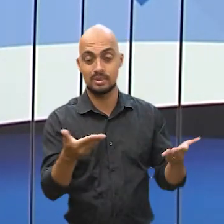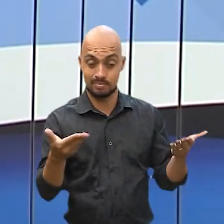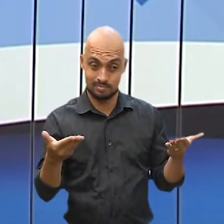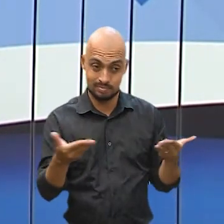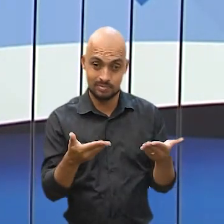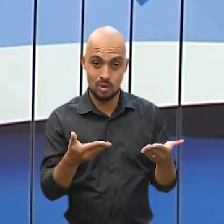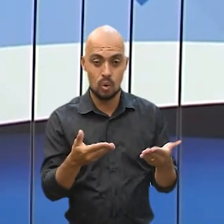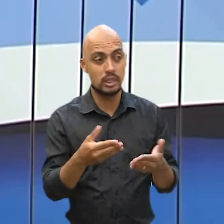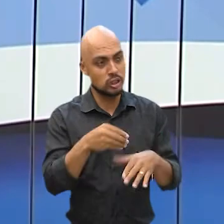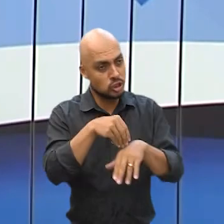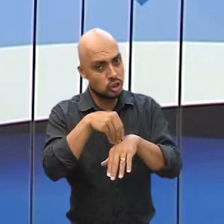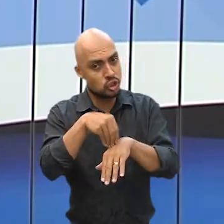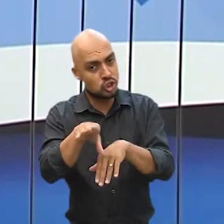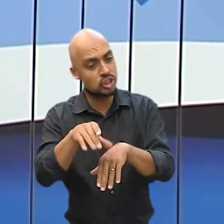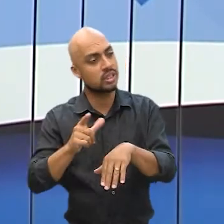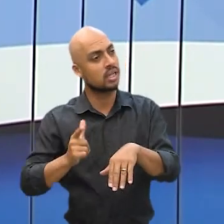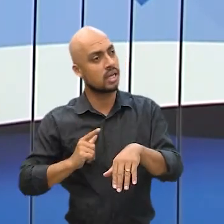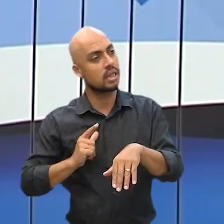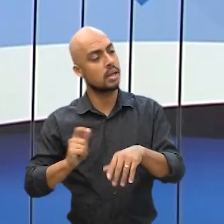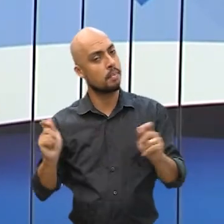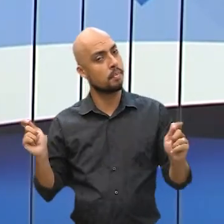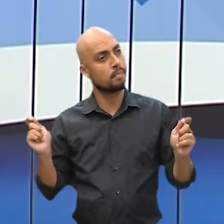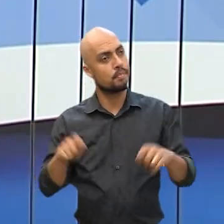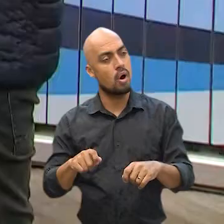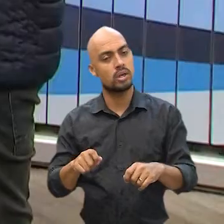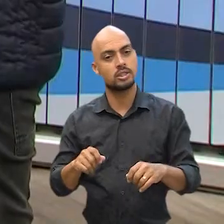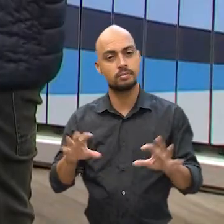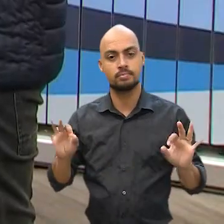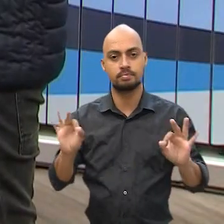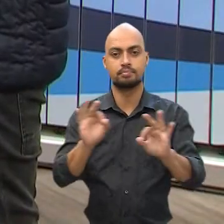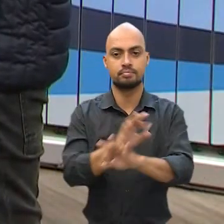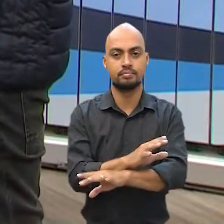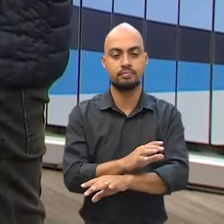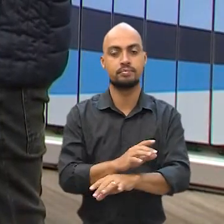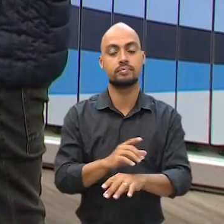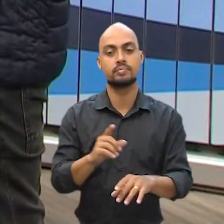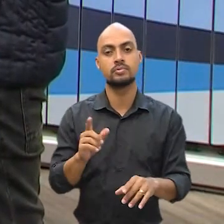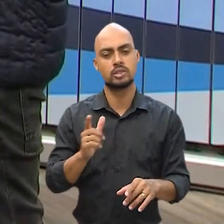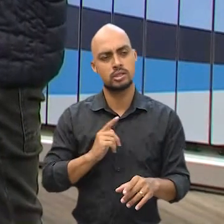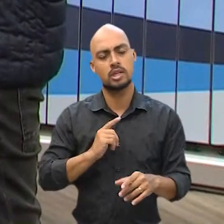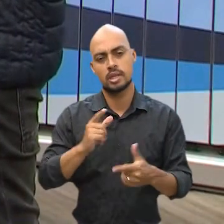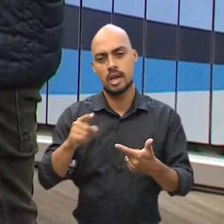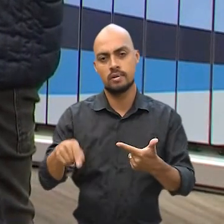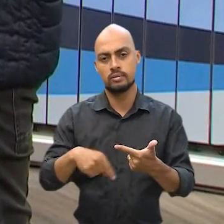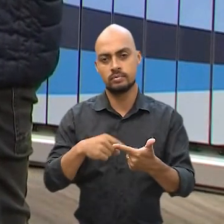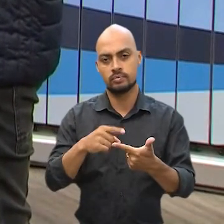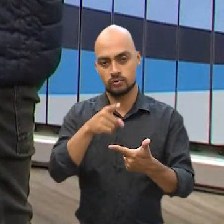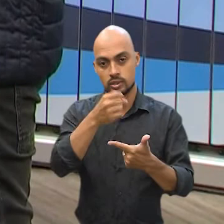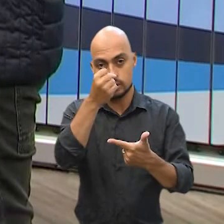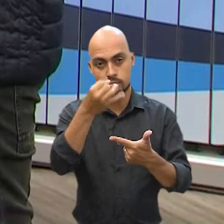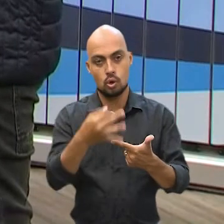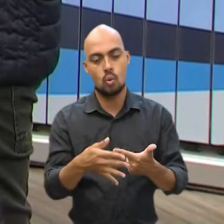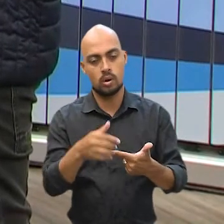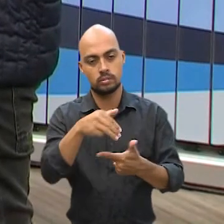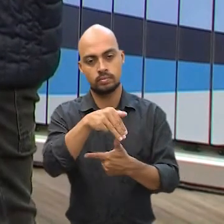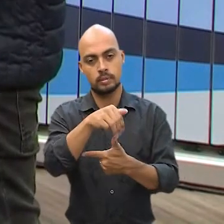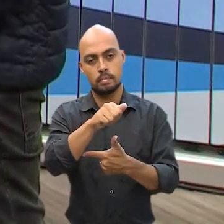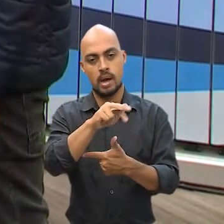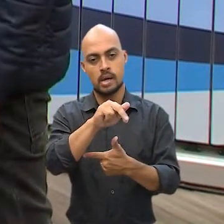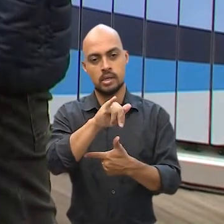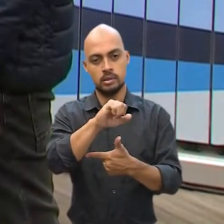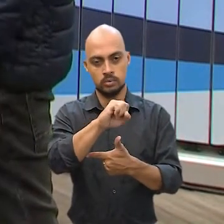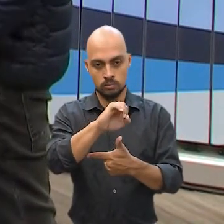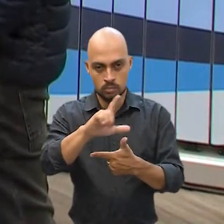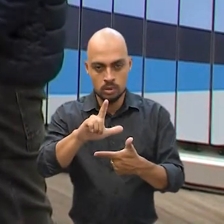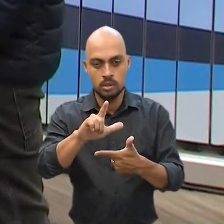aqui. Alguma dica importante que você possa dar para encerrar? A gente também já teve a oportunidade, como você diz, de conversar com a Marisol. Aliás, eu